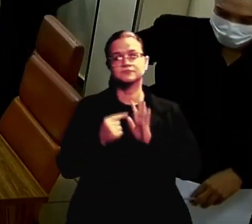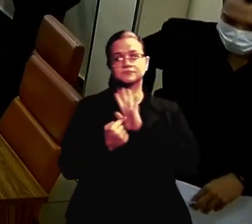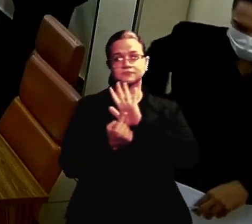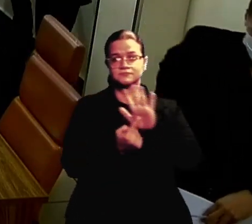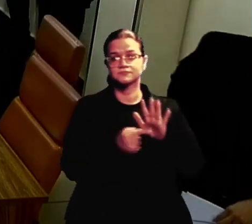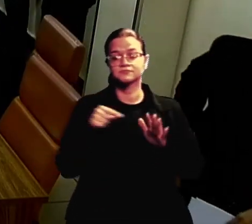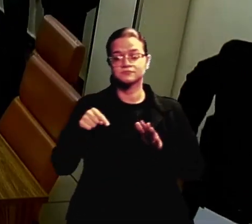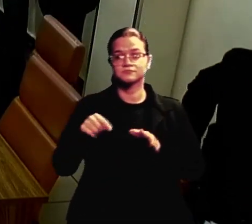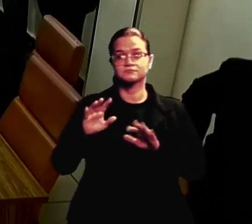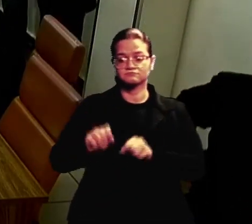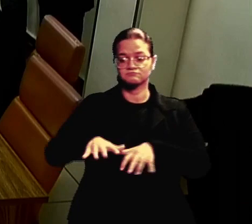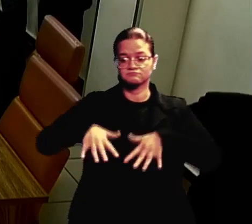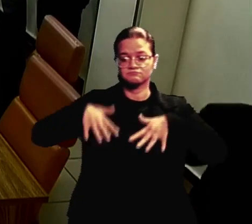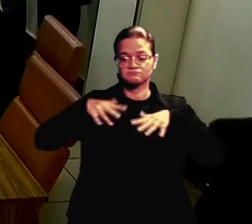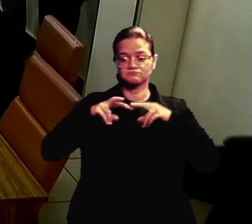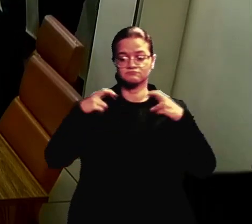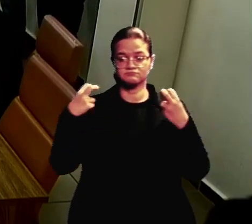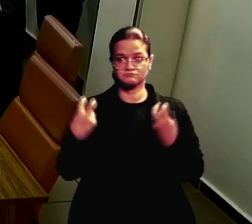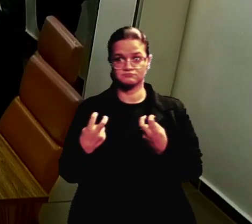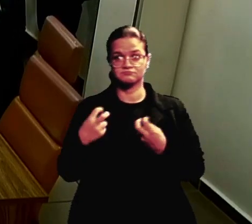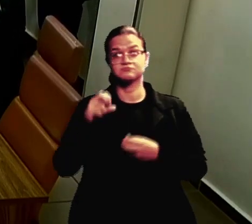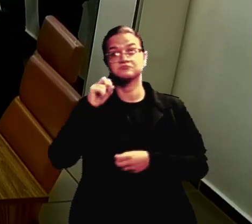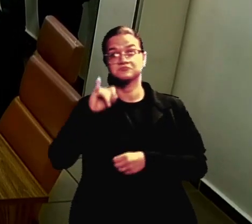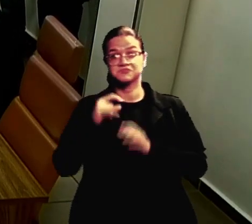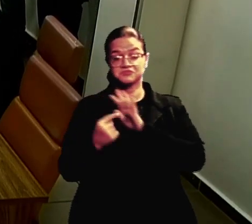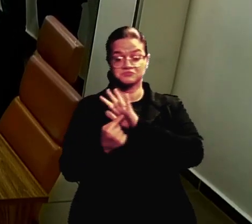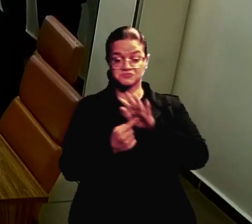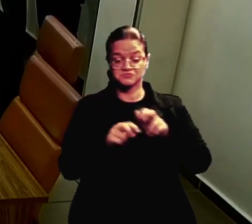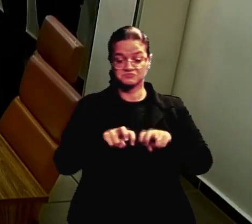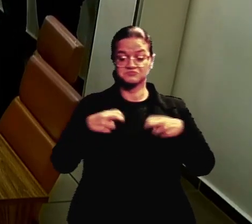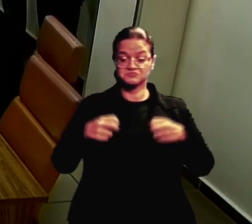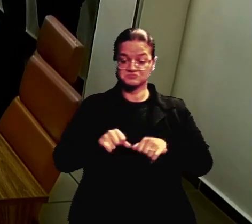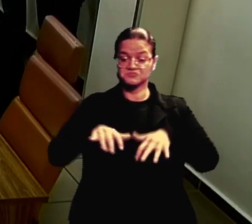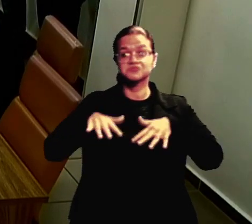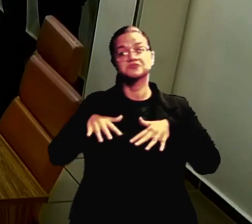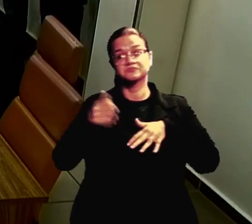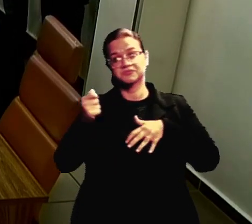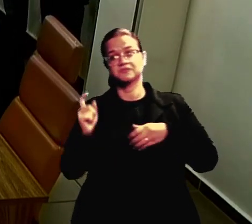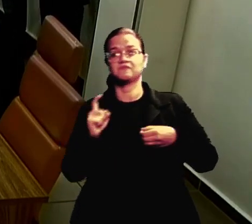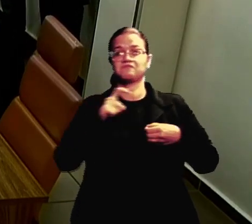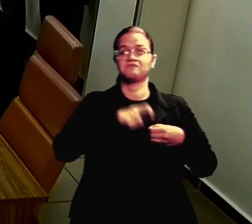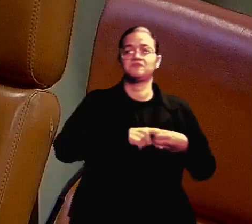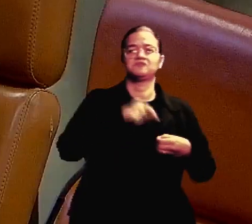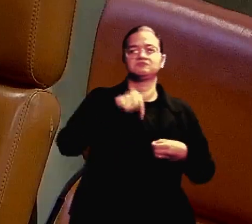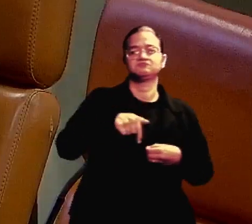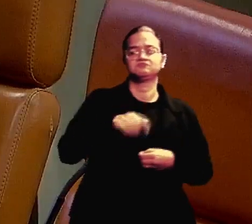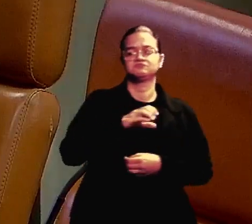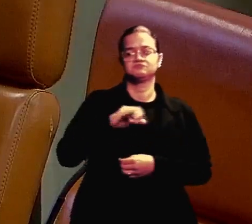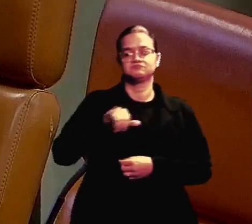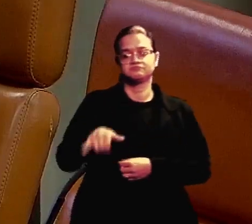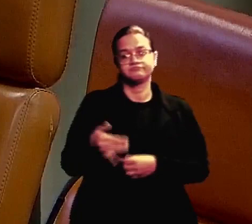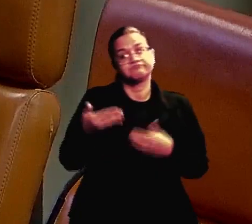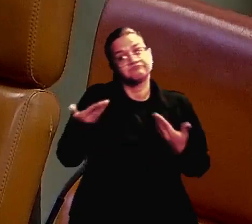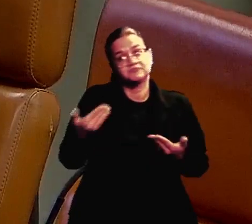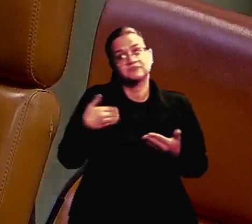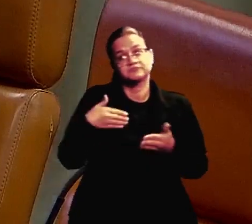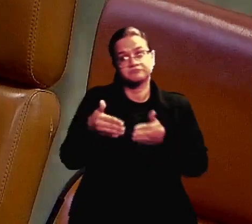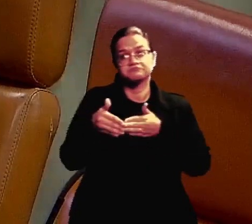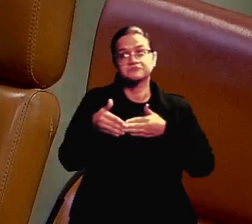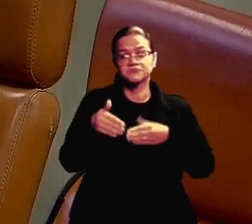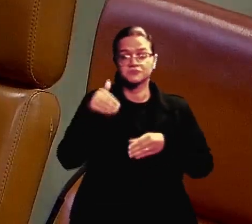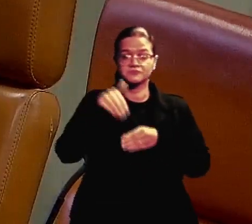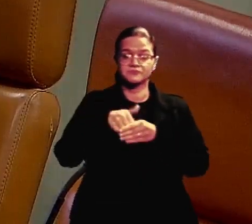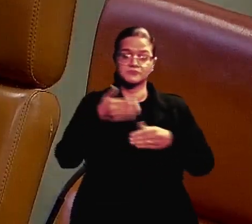apresentar em plenário. Se apresentar em plenário, tem que voltar para cá. Então, eu vou dar o voto pelo